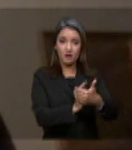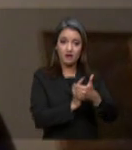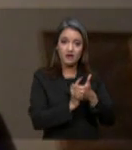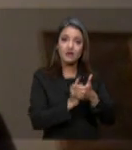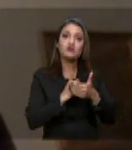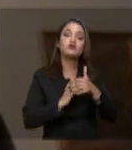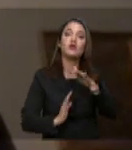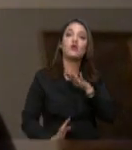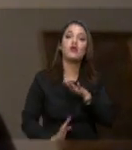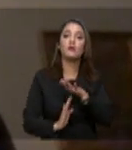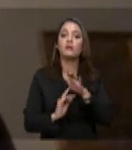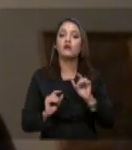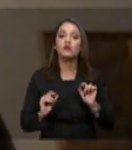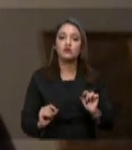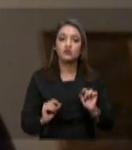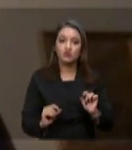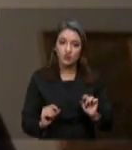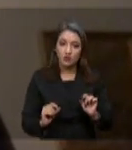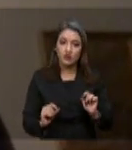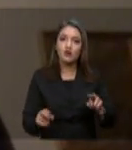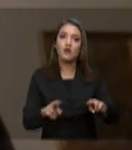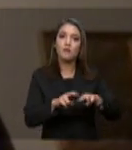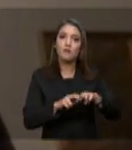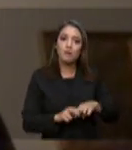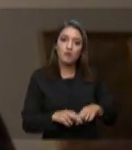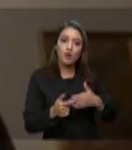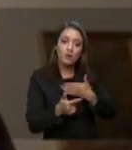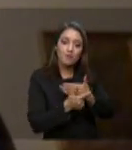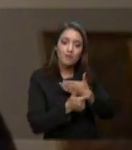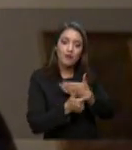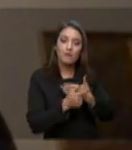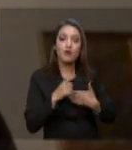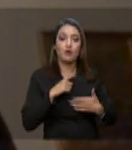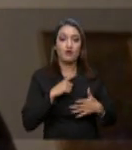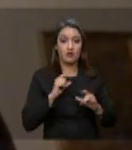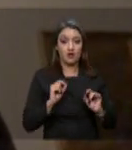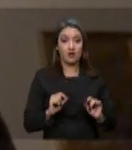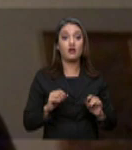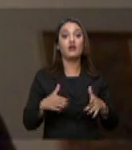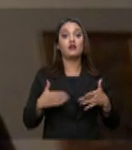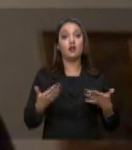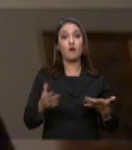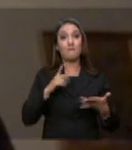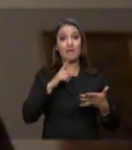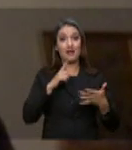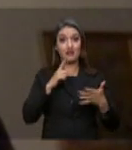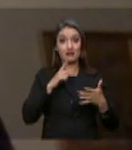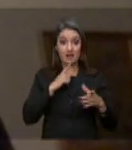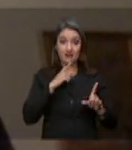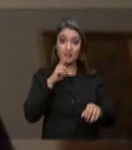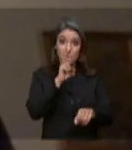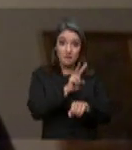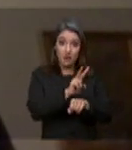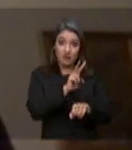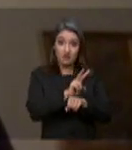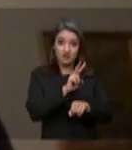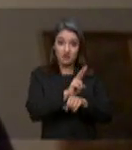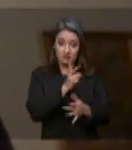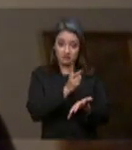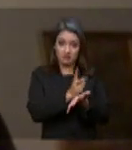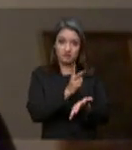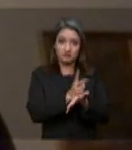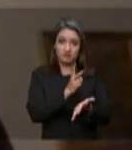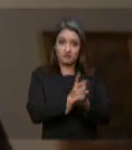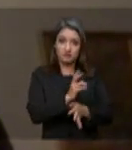pela própria finalidade quem seja cobra-se que o ato para ser tido como imune a censura penal e